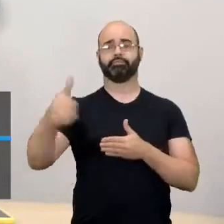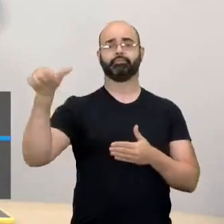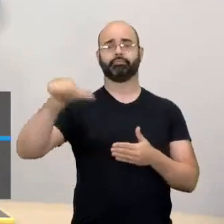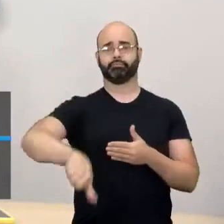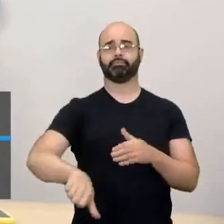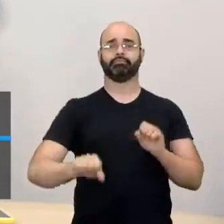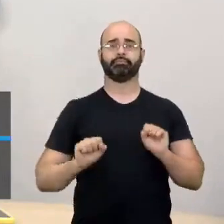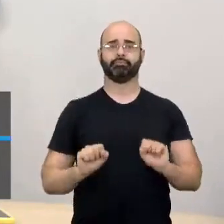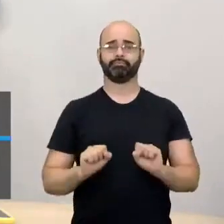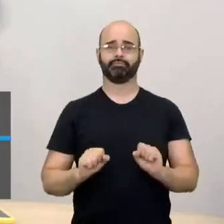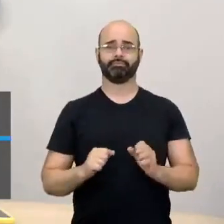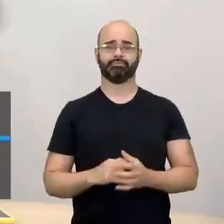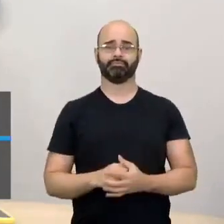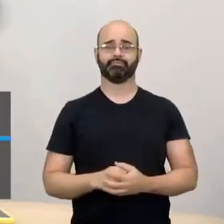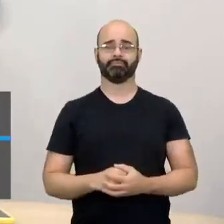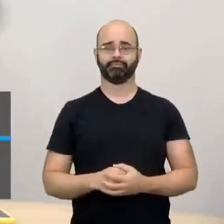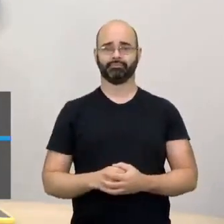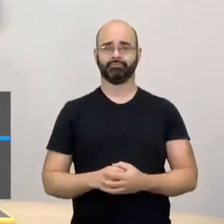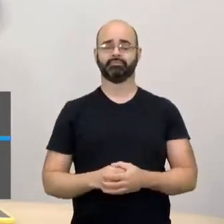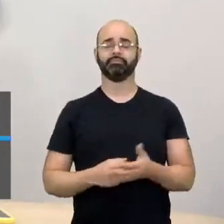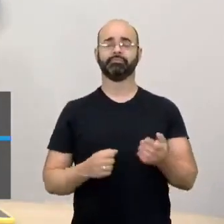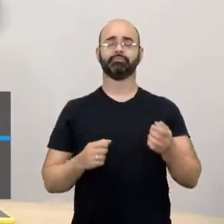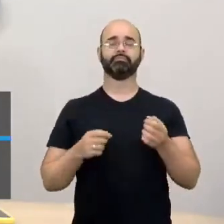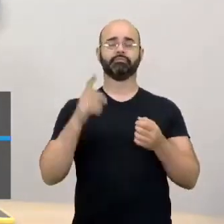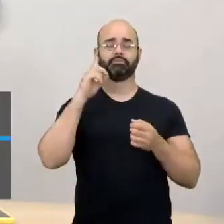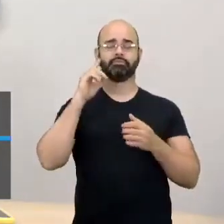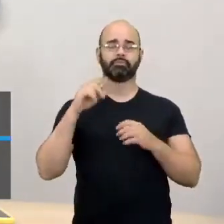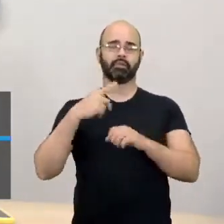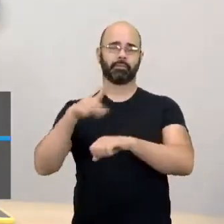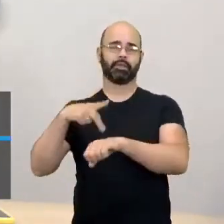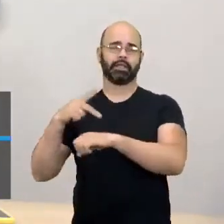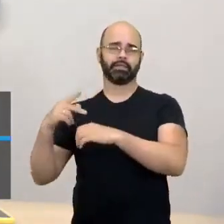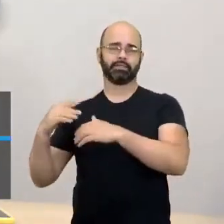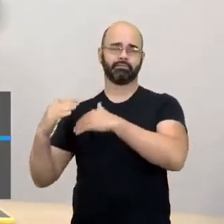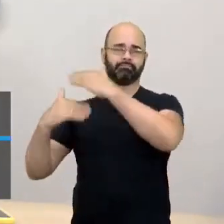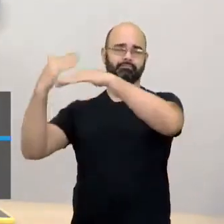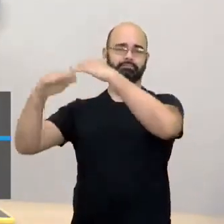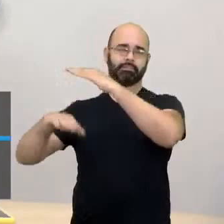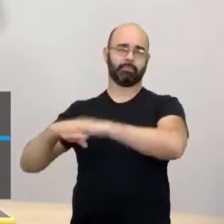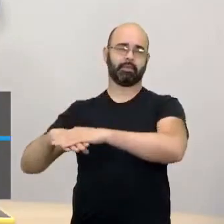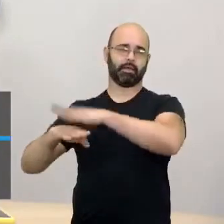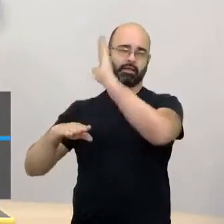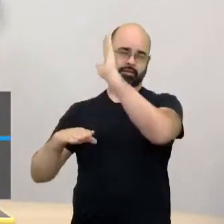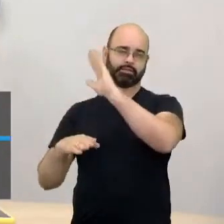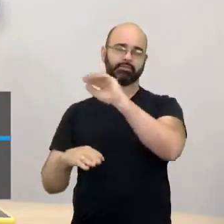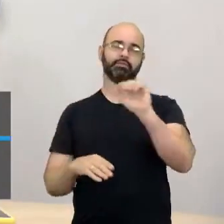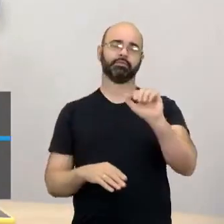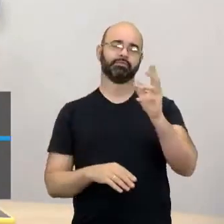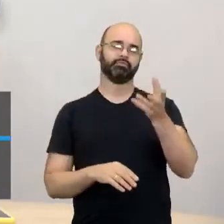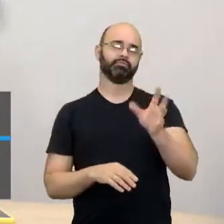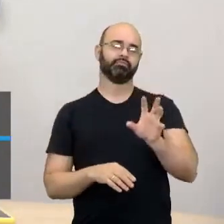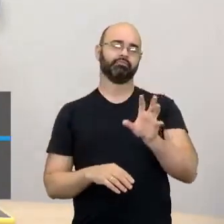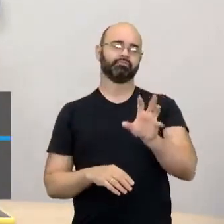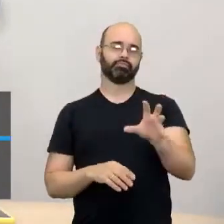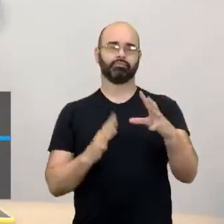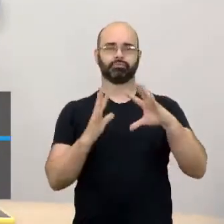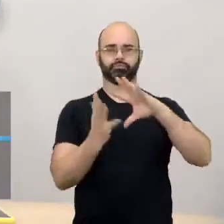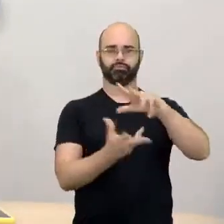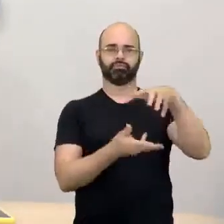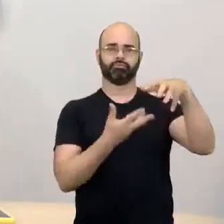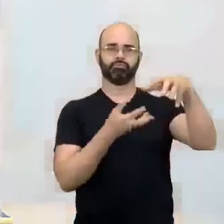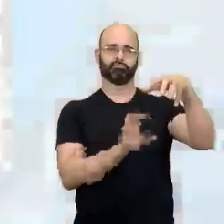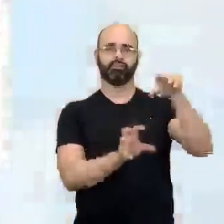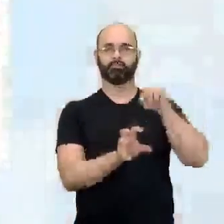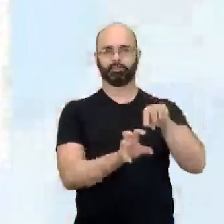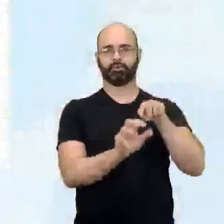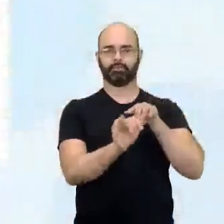ajuda séria, né, dos países desenvolvidos em relação a esse continente. Vamos lá para a taxa de